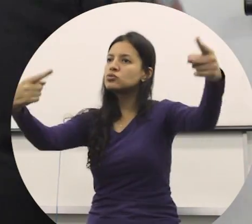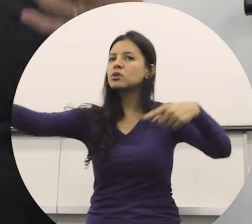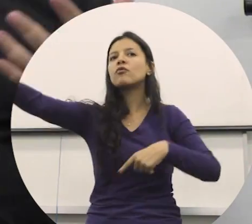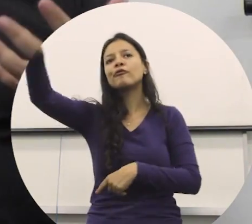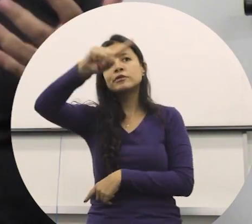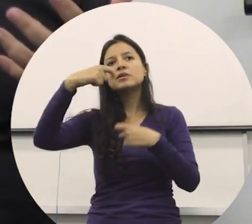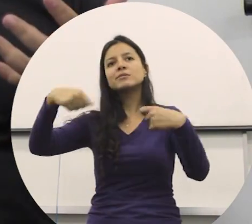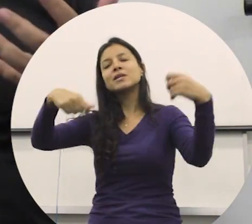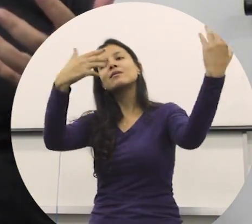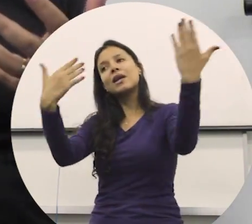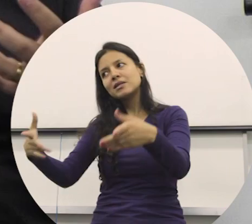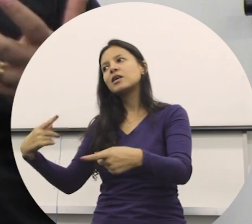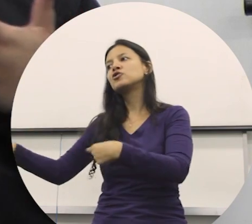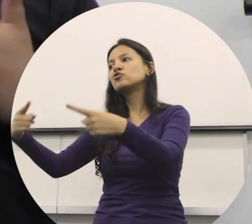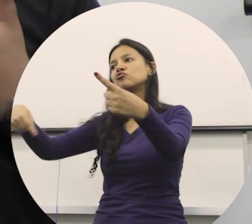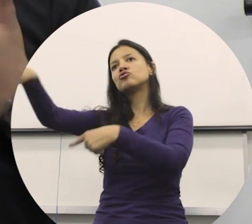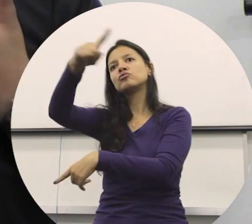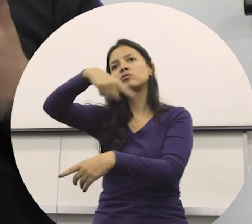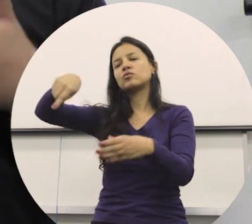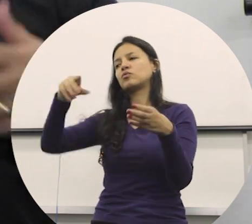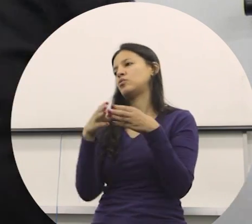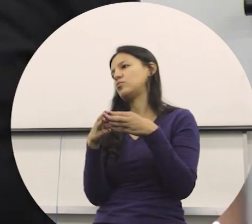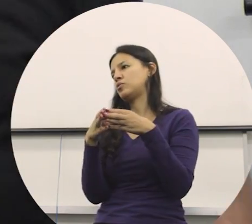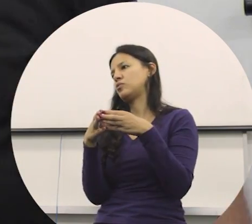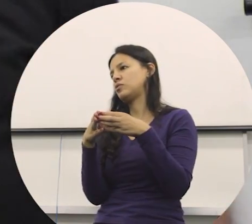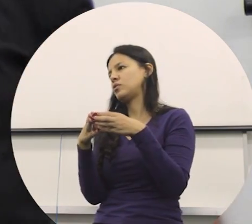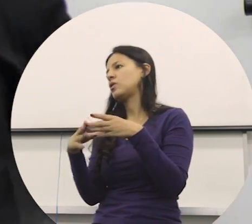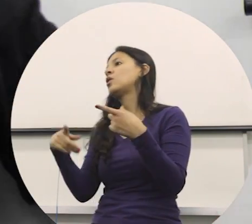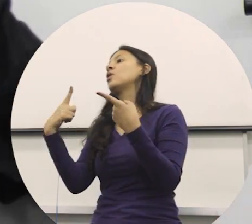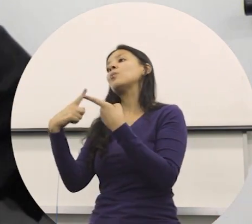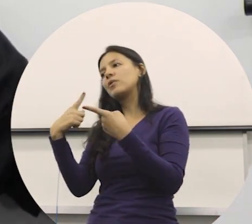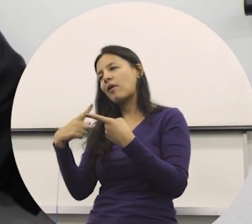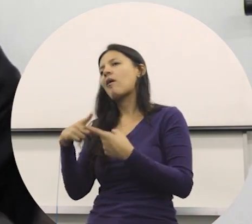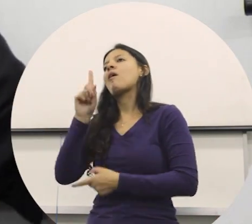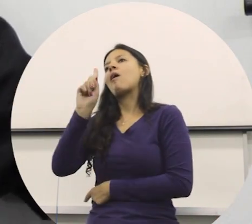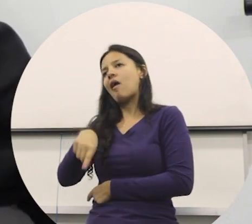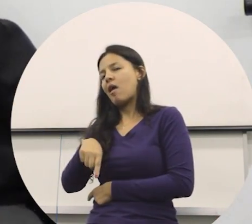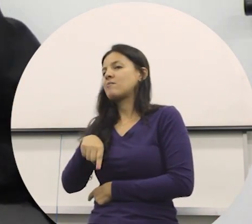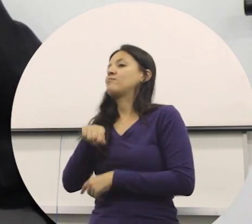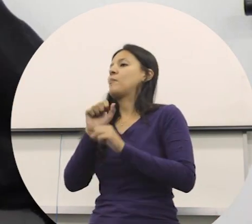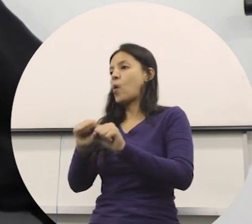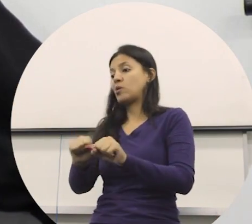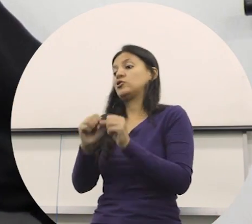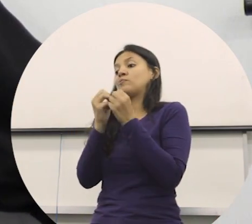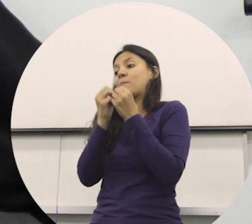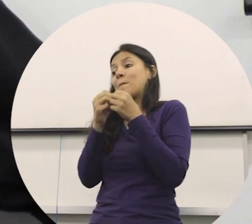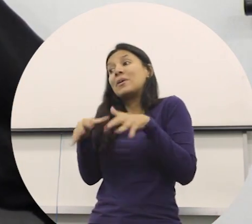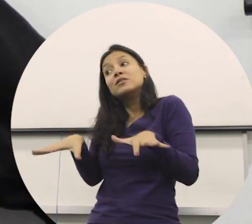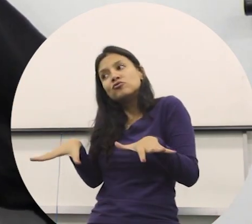isso e discutir entre vocês. Porque é prejudicial também